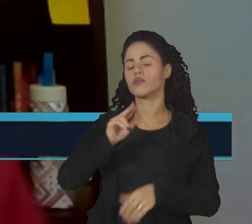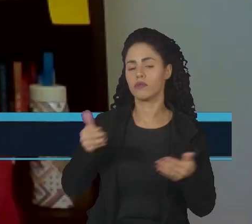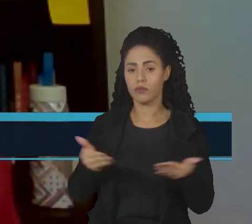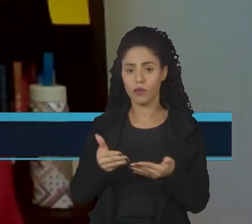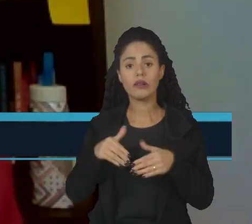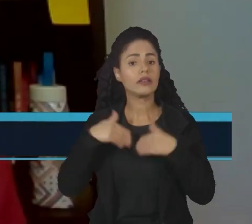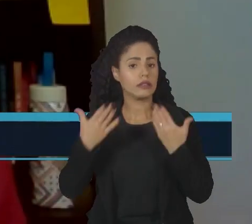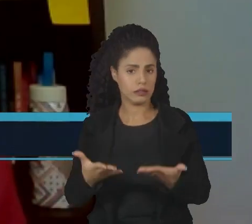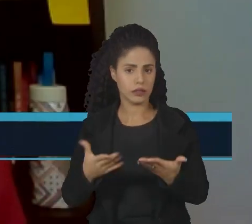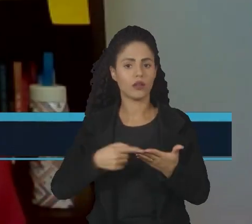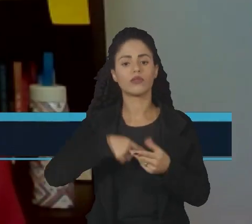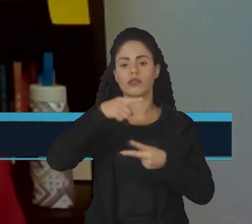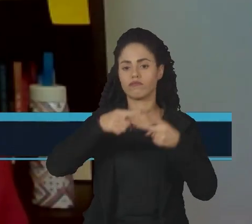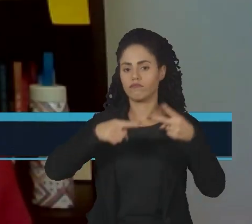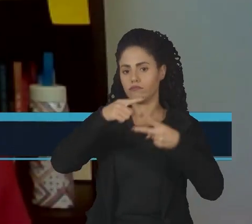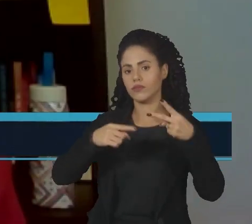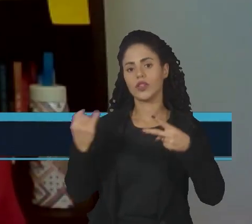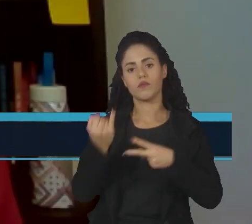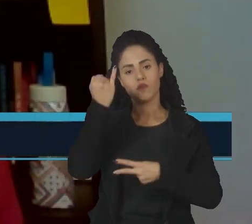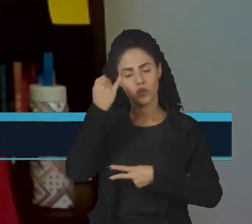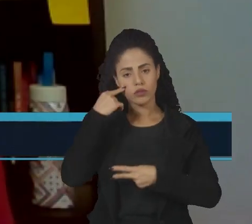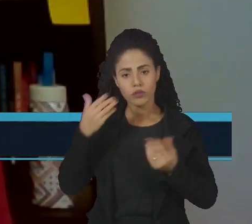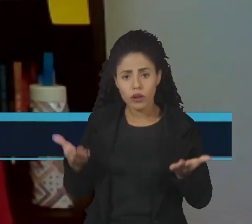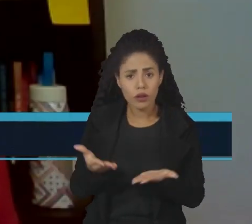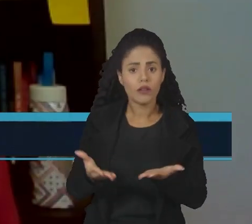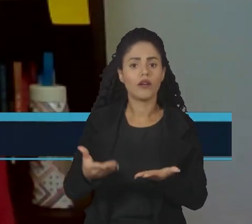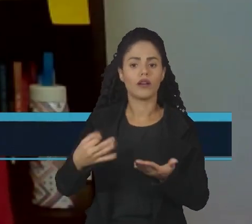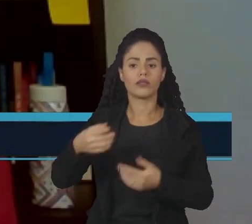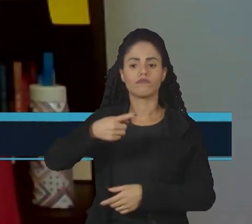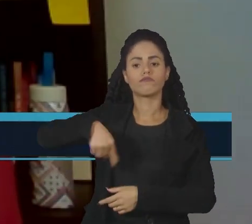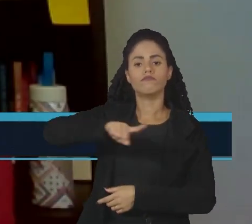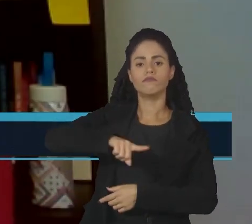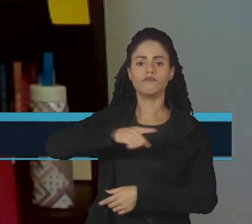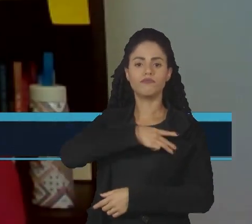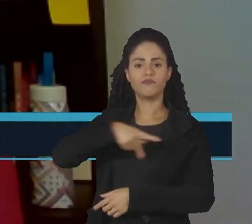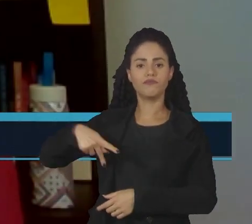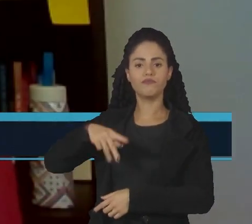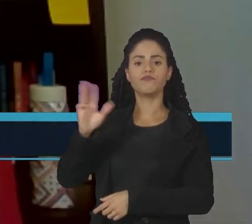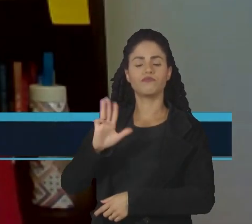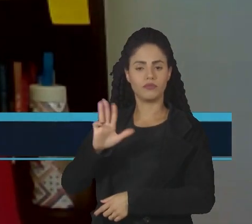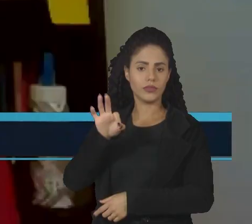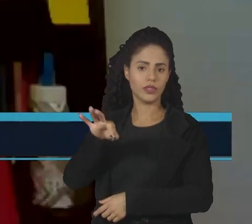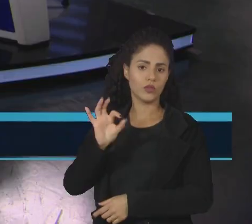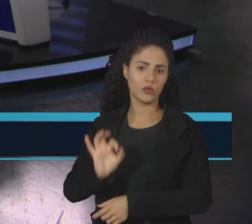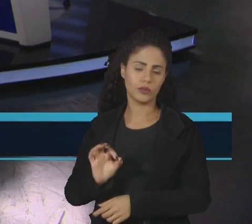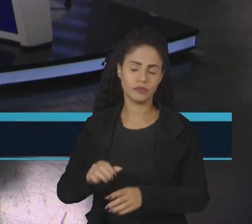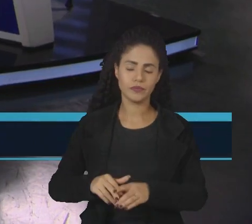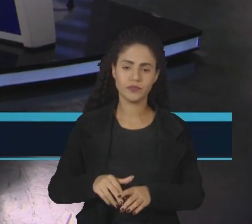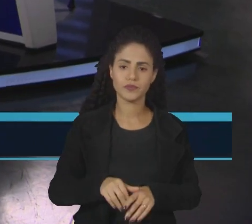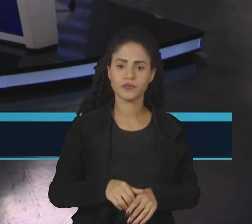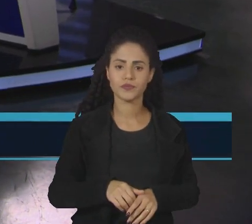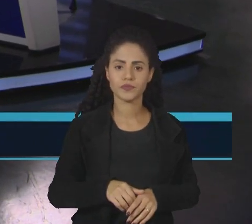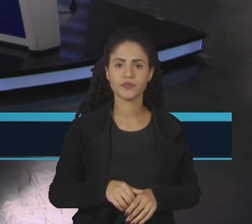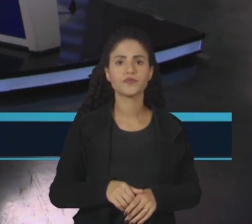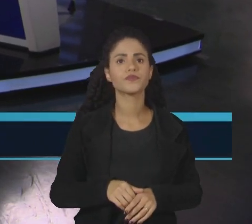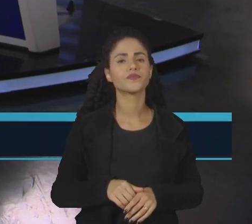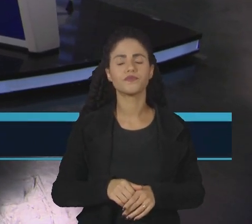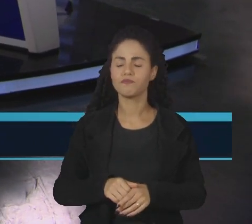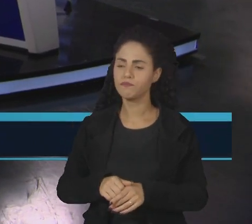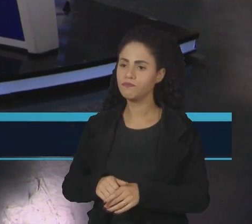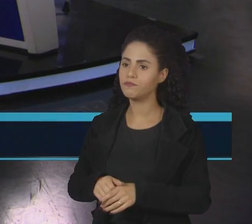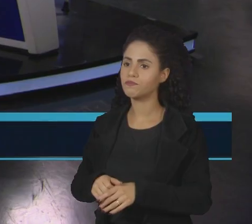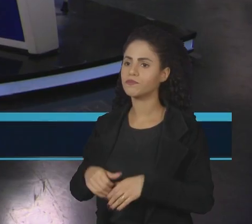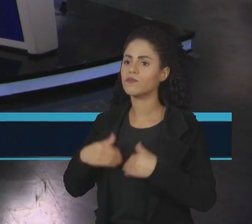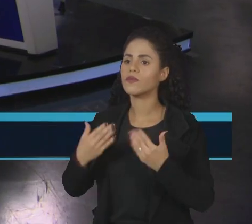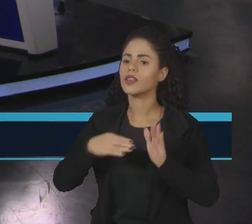tem esses 2 motivos que são muito fortes aí para o presidente Lula, especialmente, né? Mariana, que